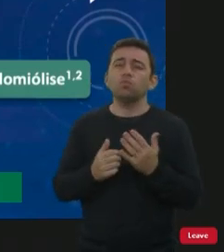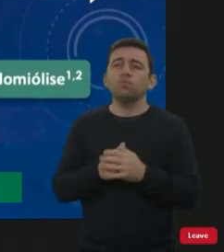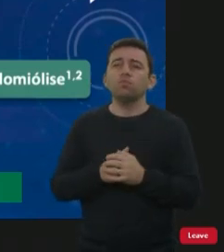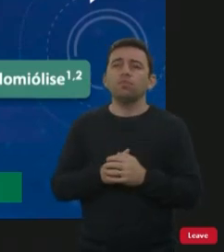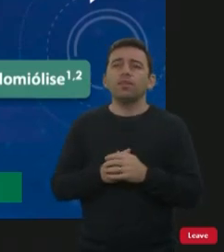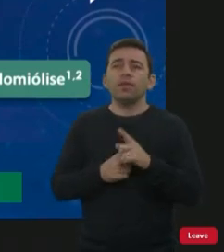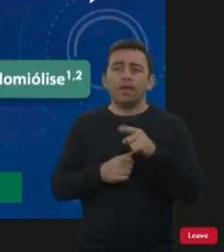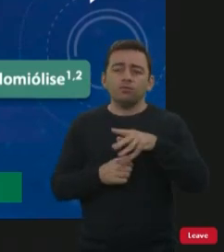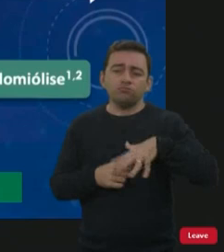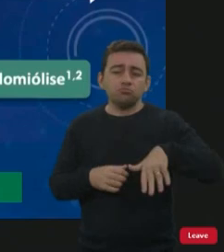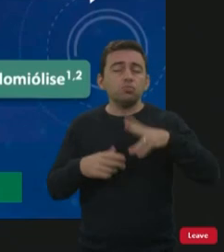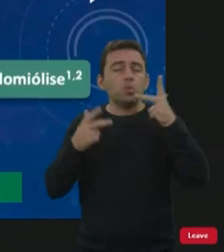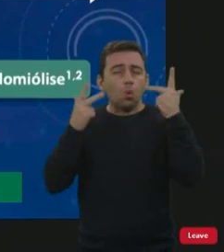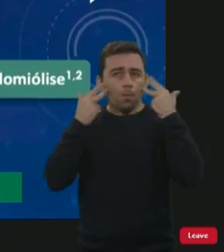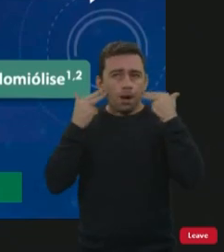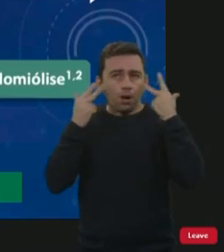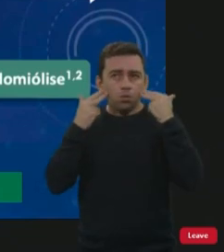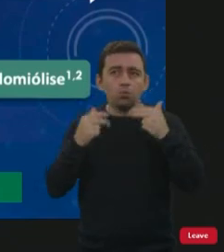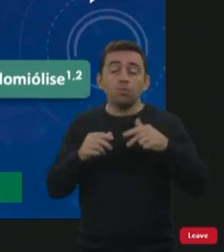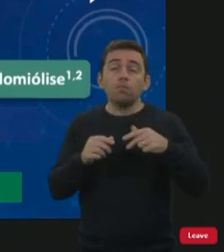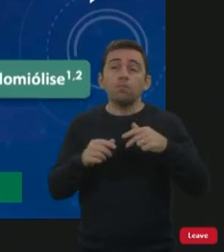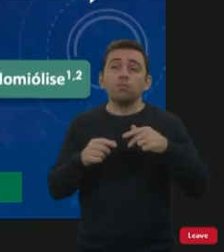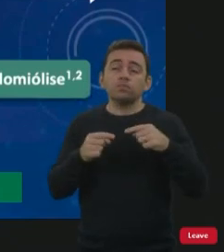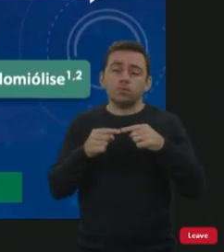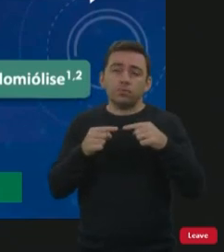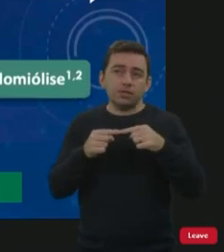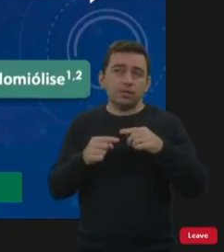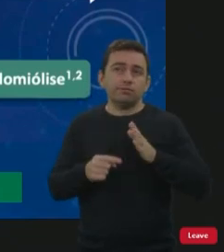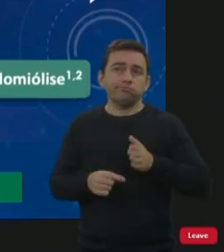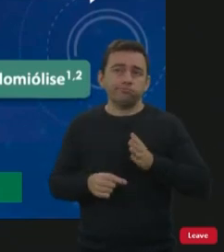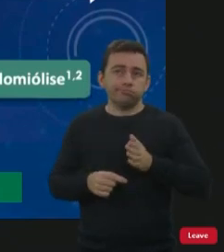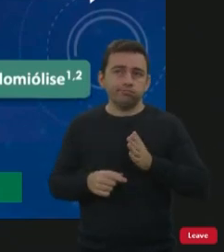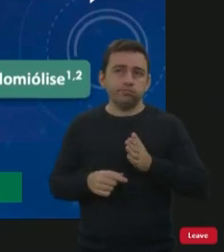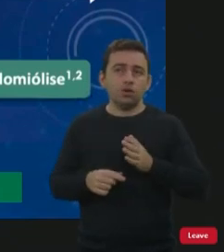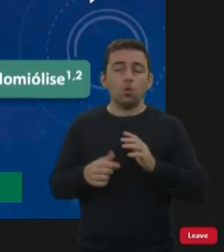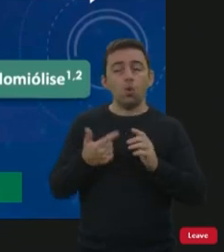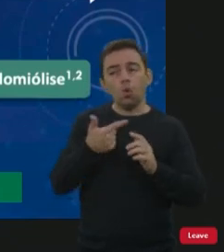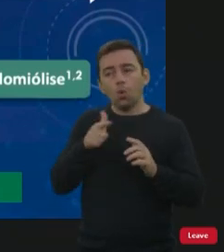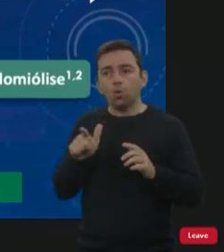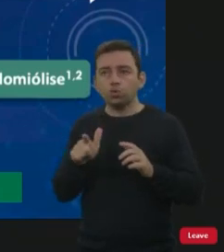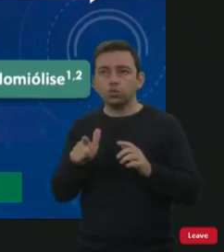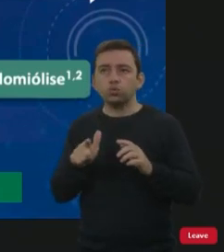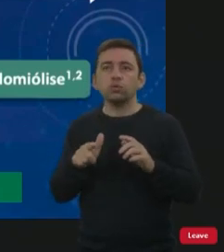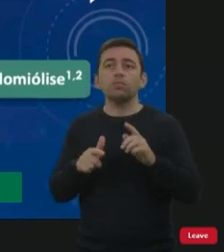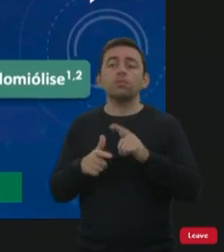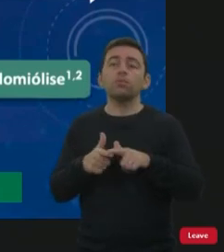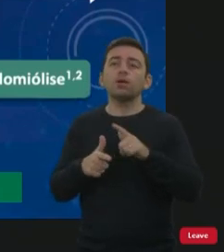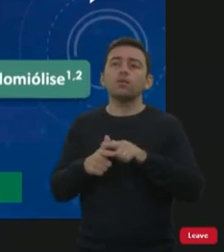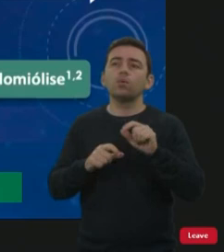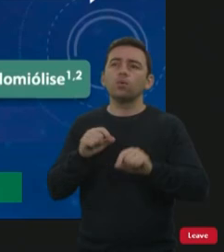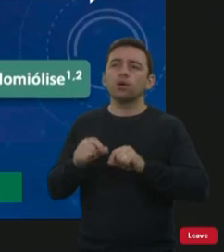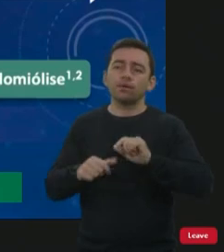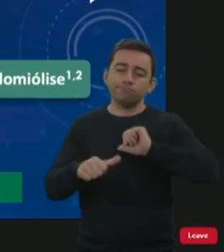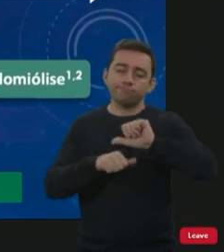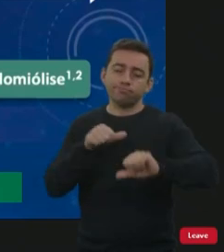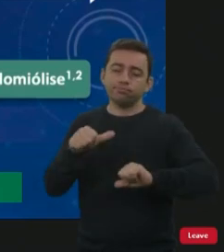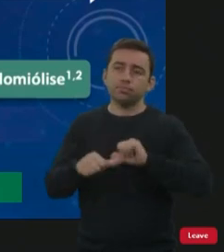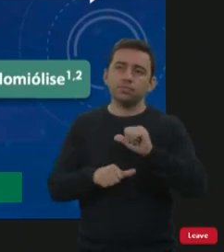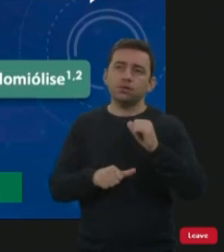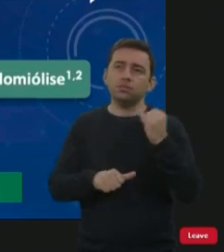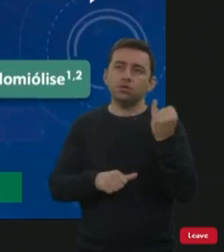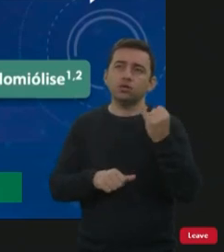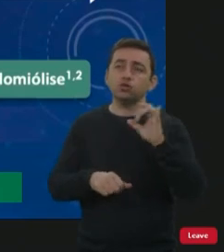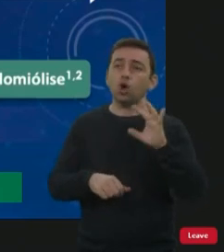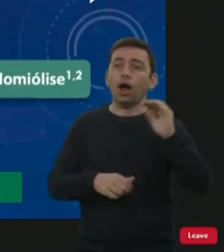quadro normalmente mais cardíaco, e tem pacientes que vão descompensar, vão ter a primeira alteração importante só na fase